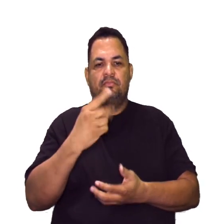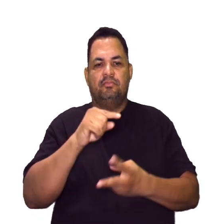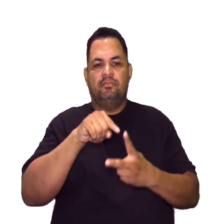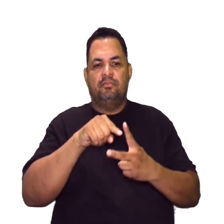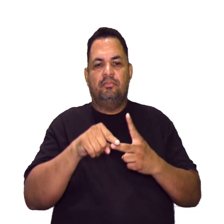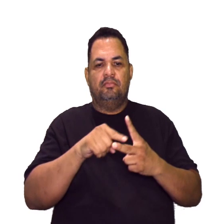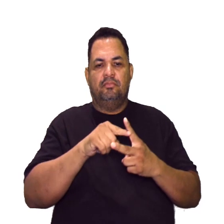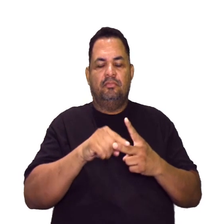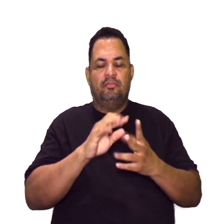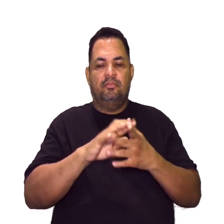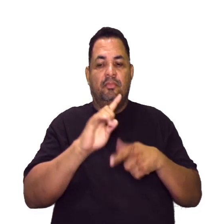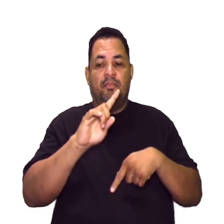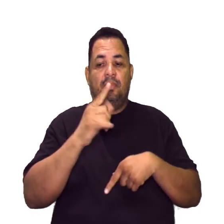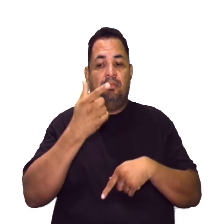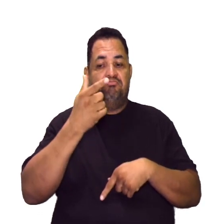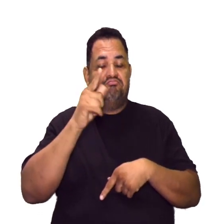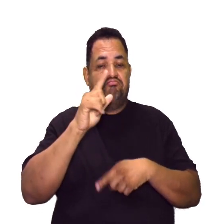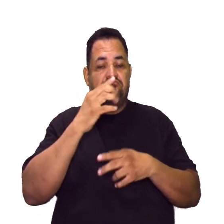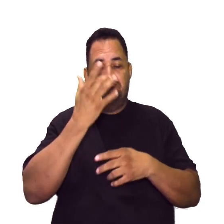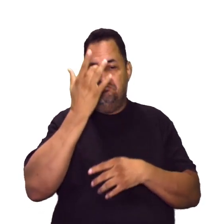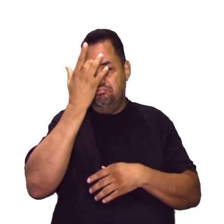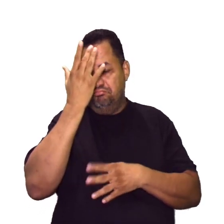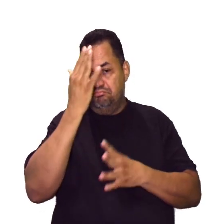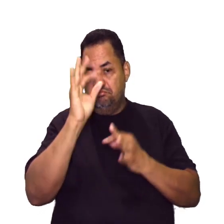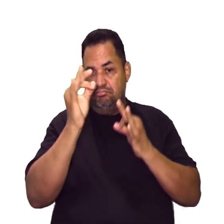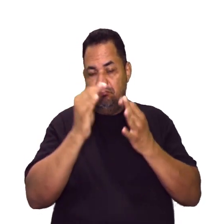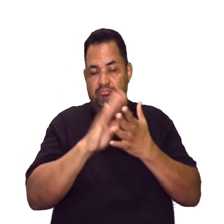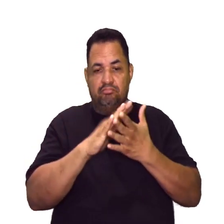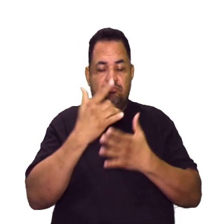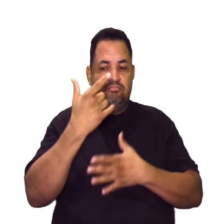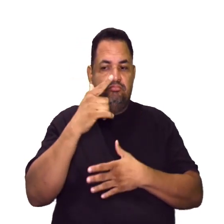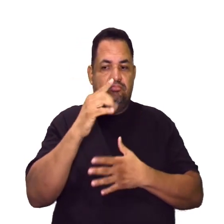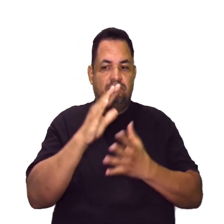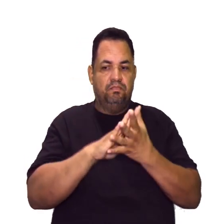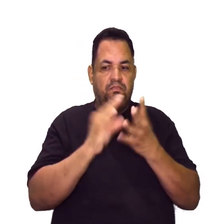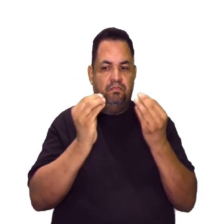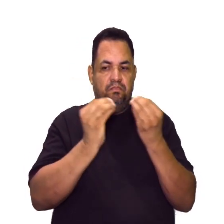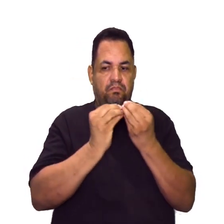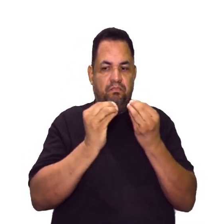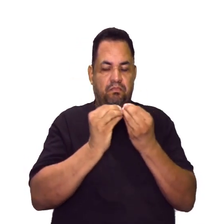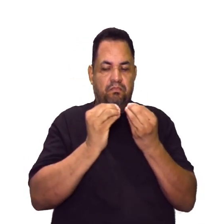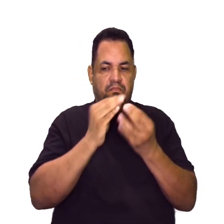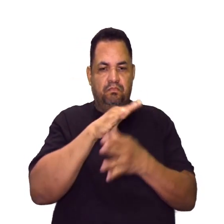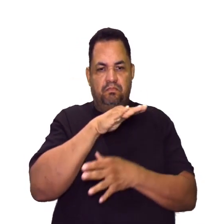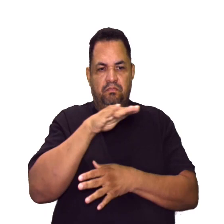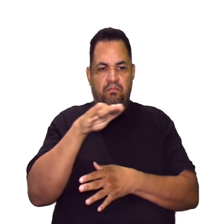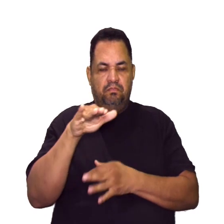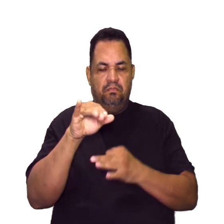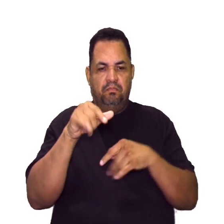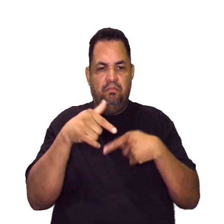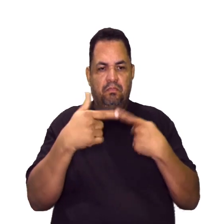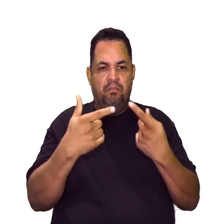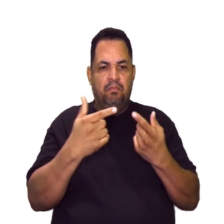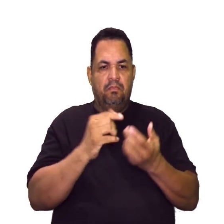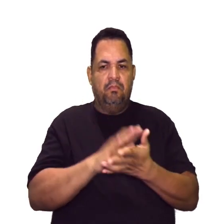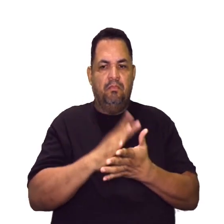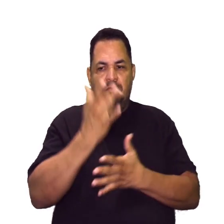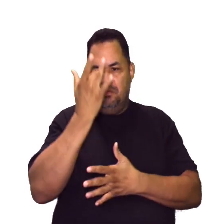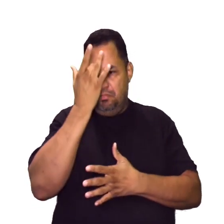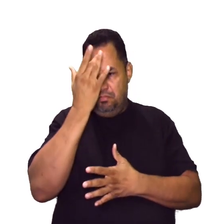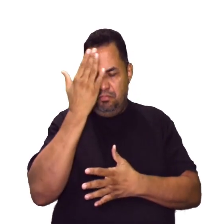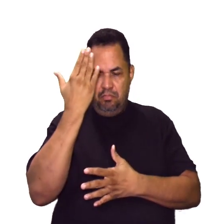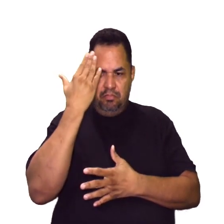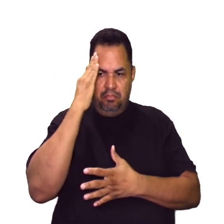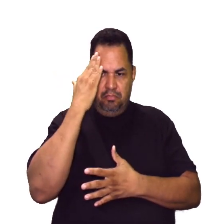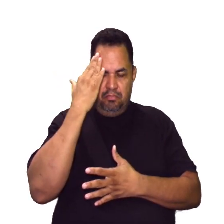demais ficava fácil, de que não tinha nenhuma molécula linear. E aí ficava fácil